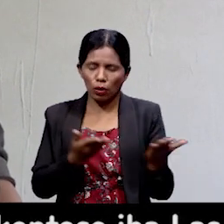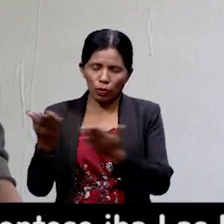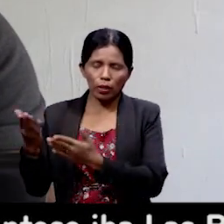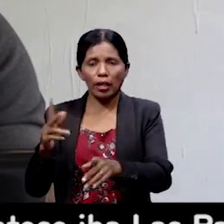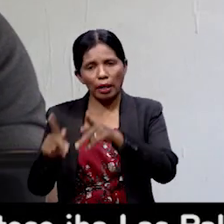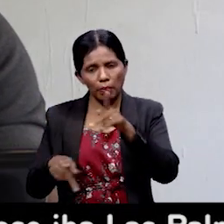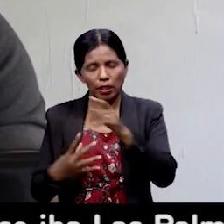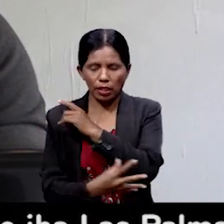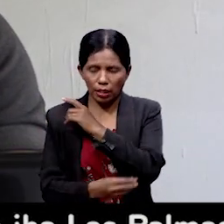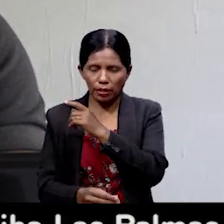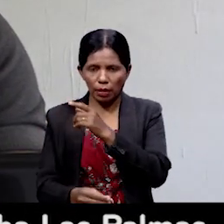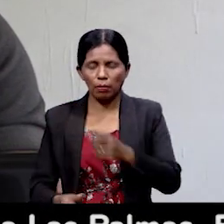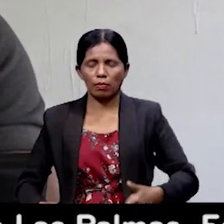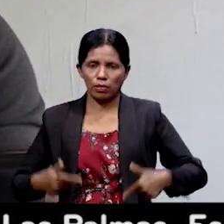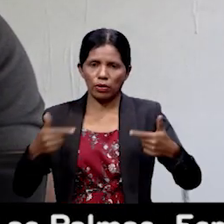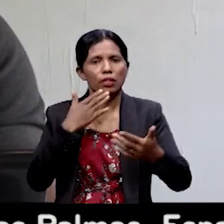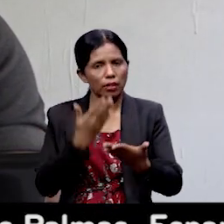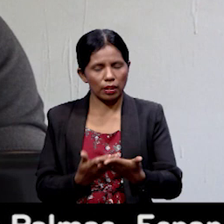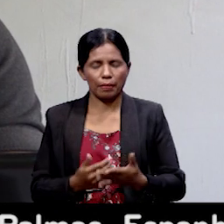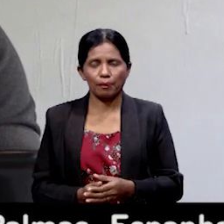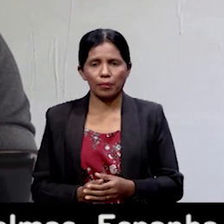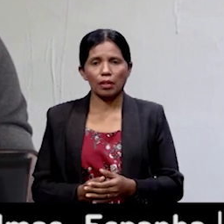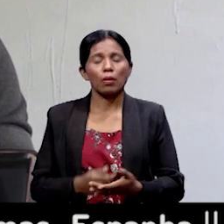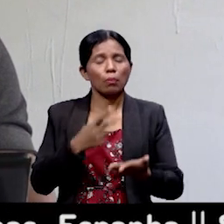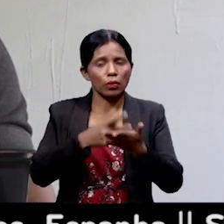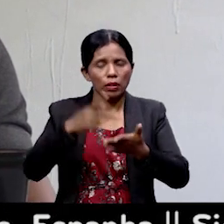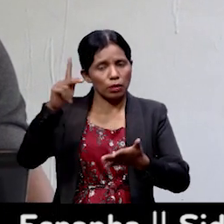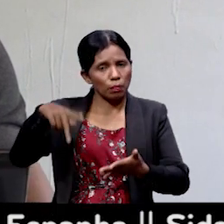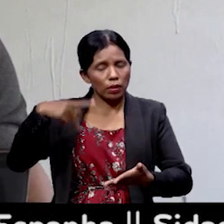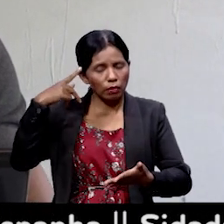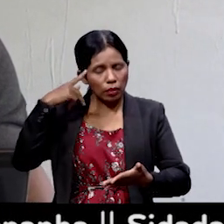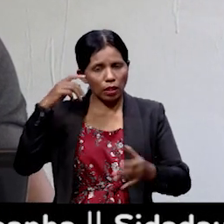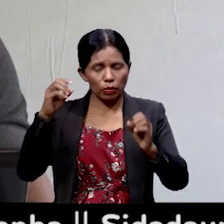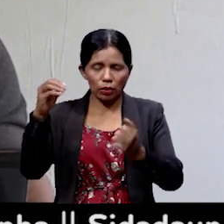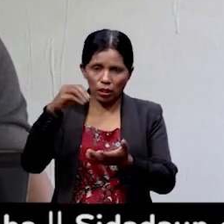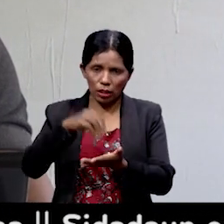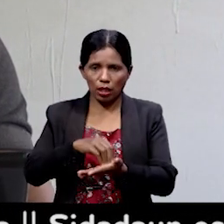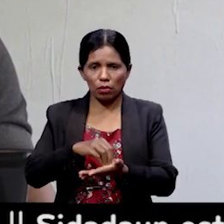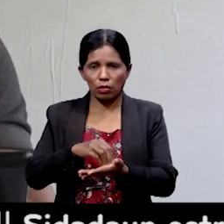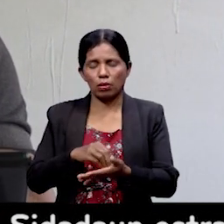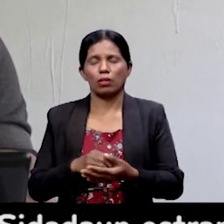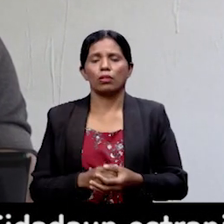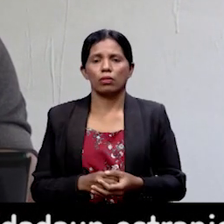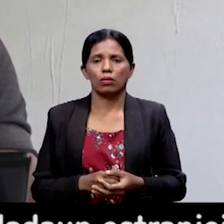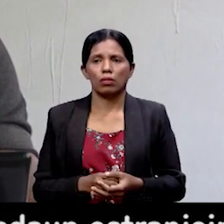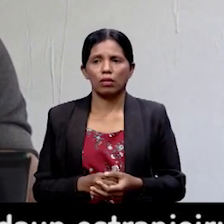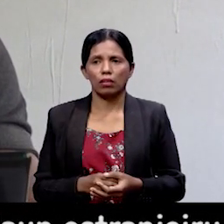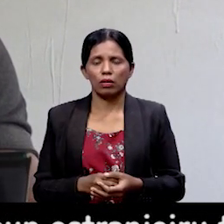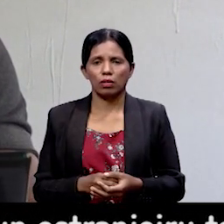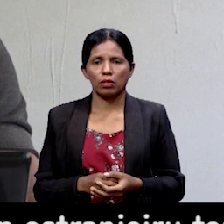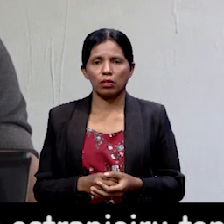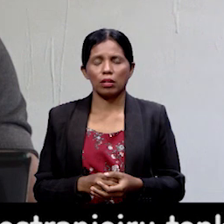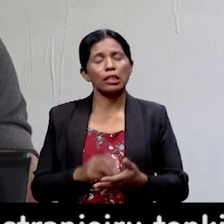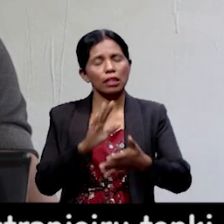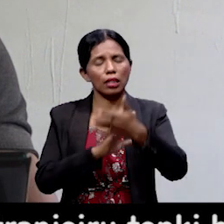dia. Projeto político para tu bele investe bo truma ya festa democracia ne